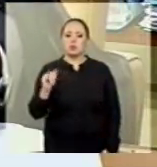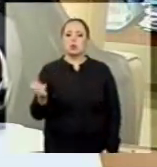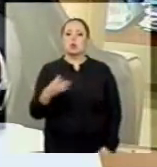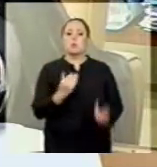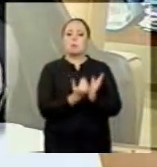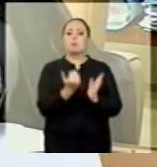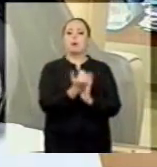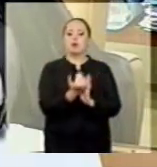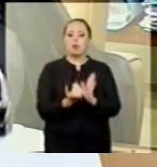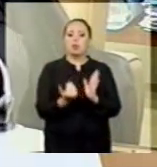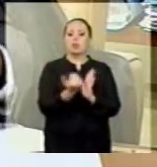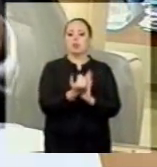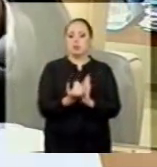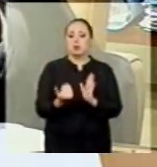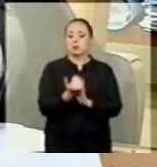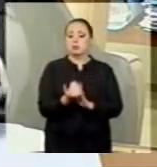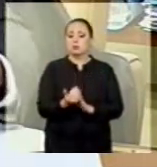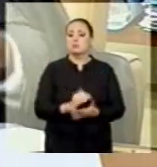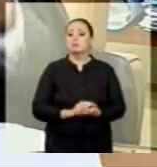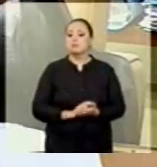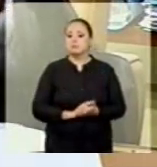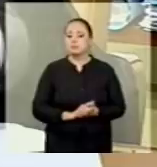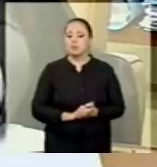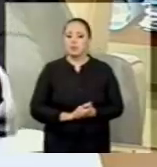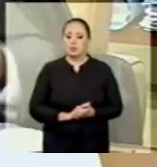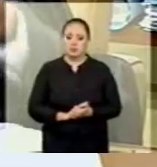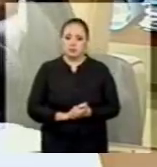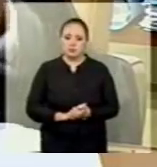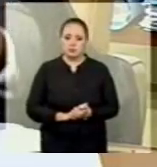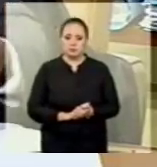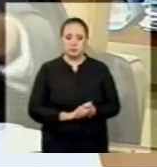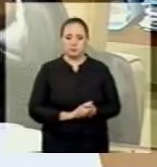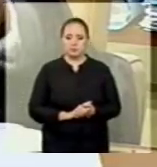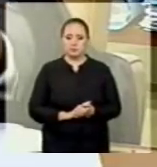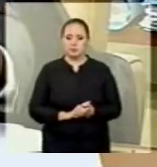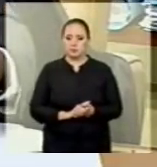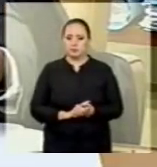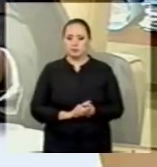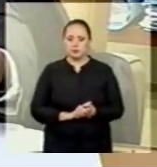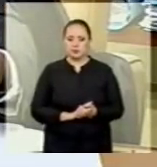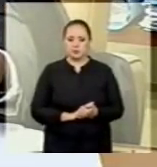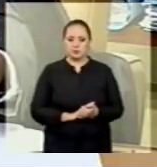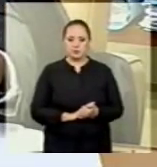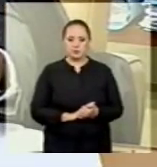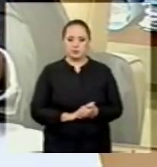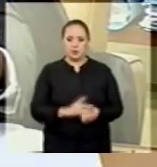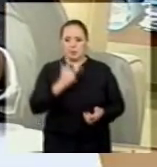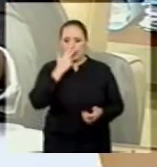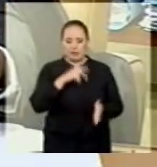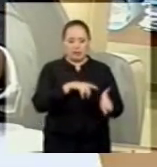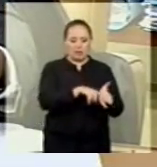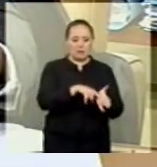perspectiva de uma investigação que não vai levar a lugar